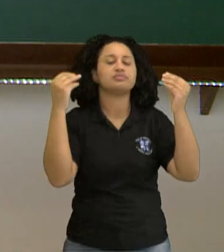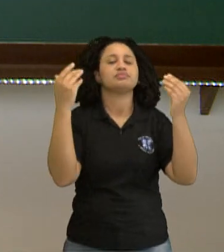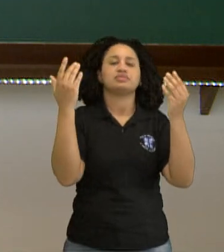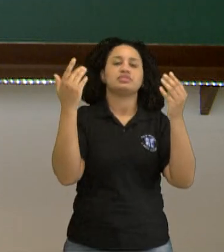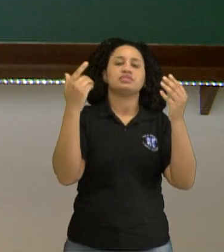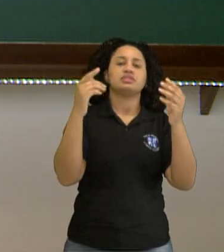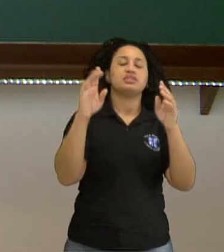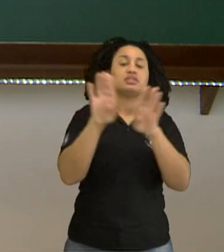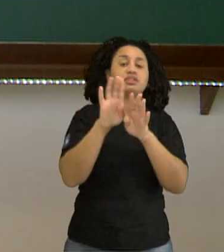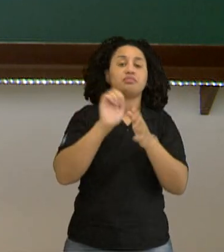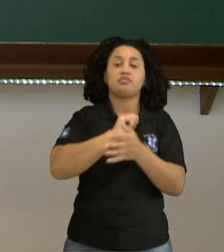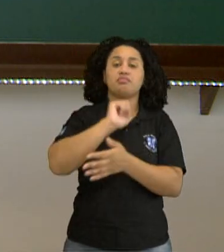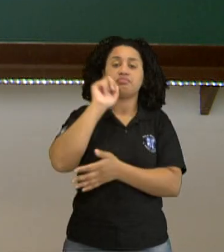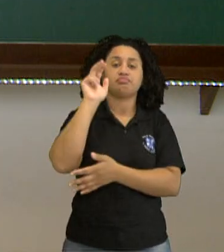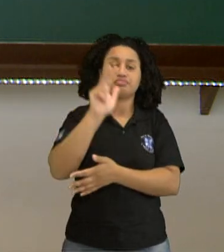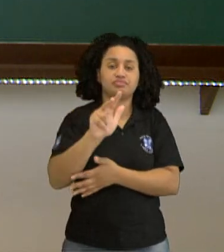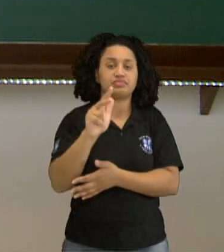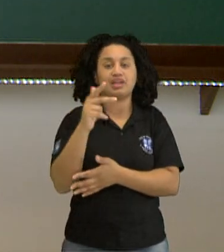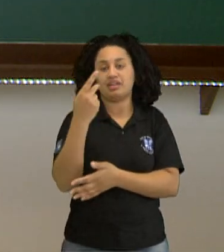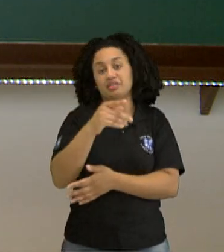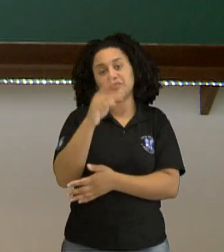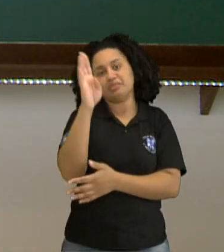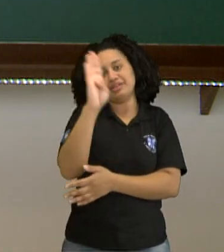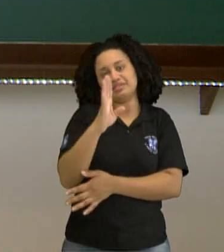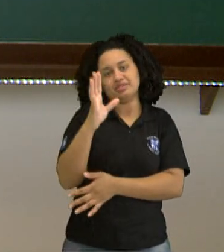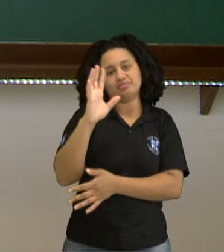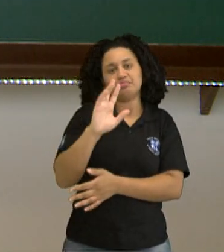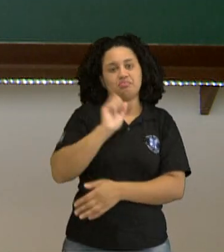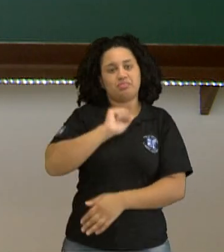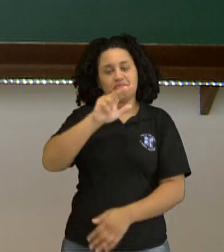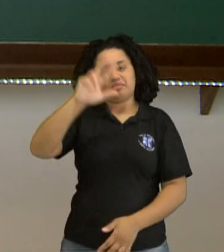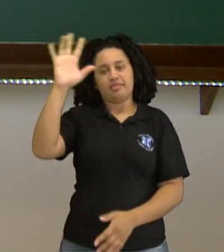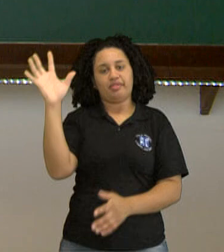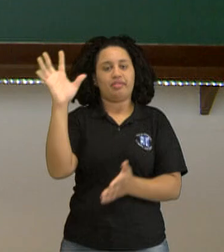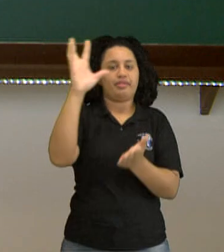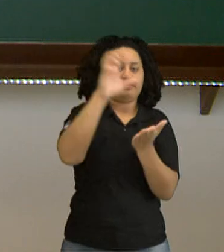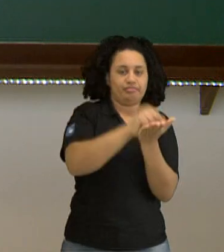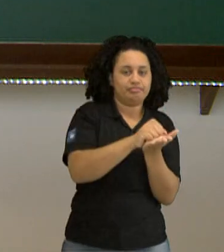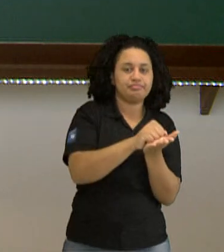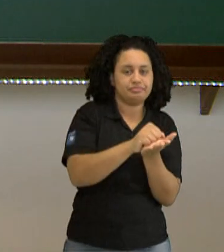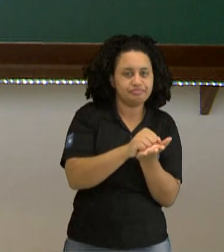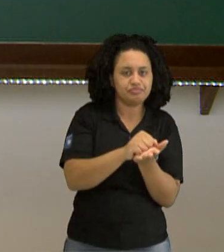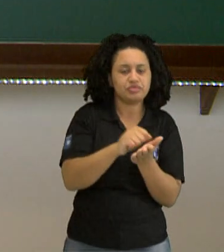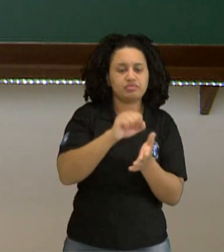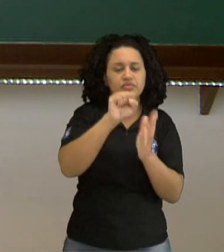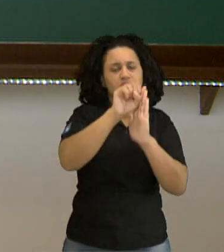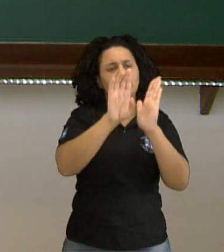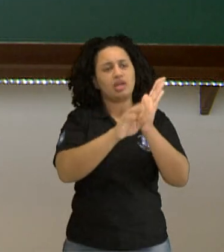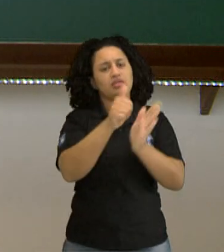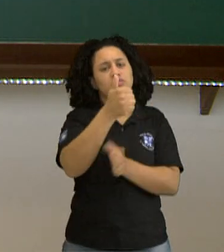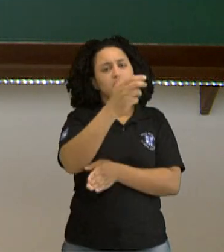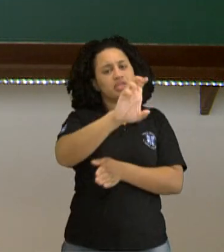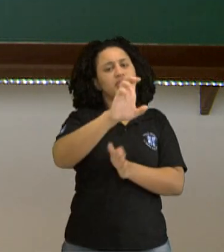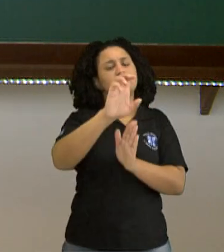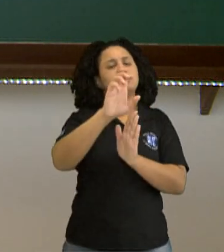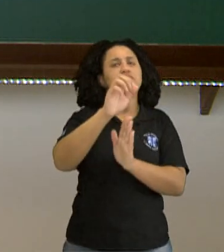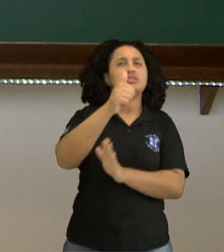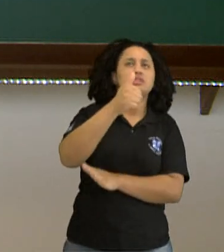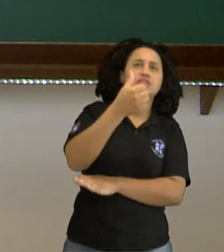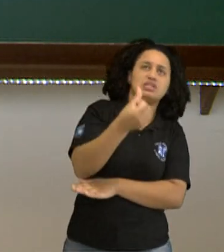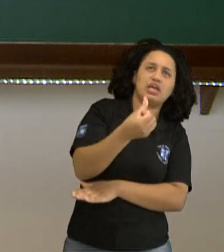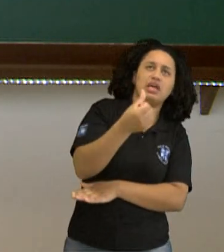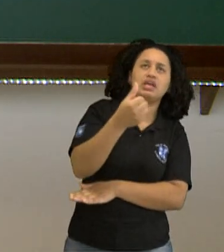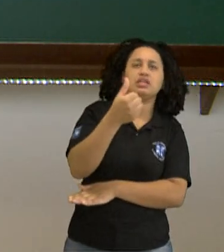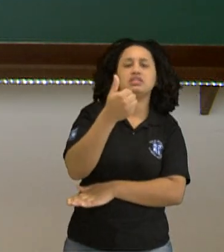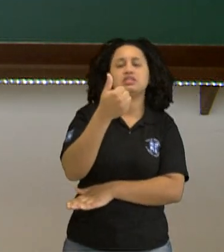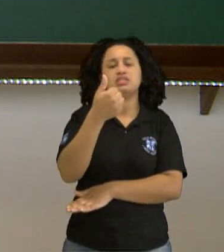os portugueses, no caso do Brasil, fizeram esse processo ali entre o século XV, século XVI, século XVII, século